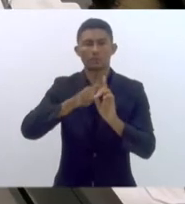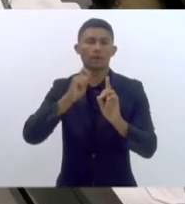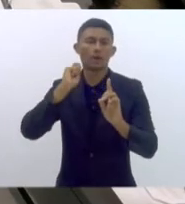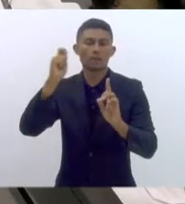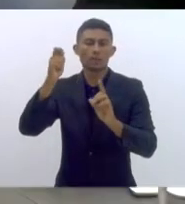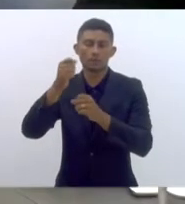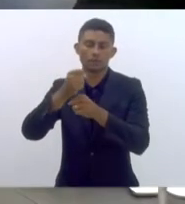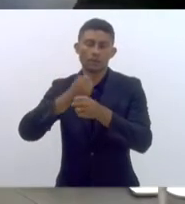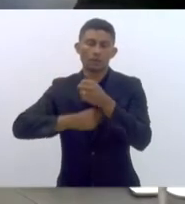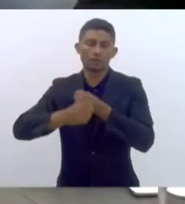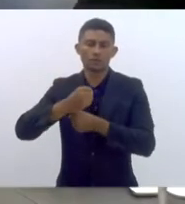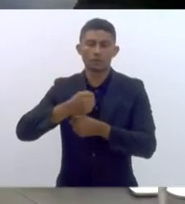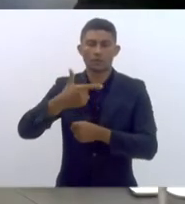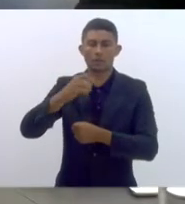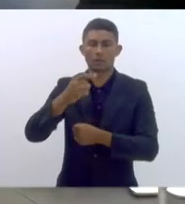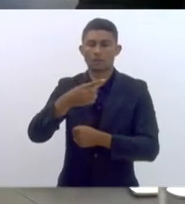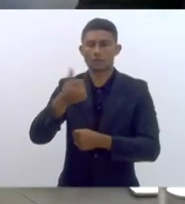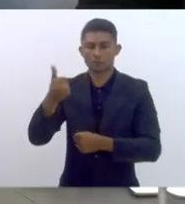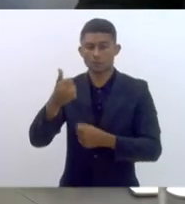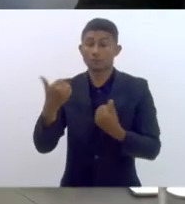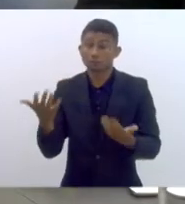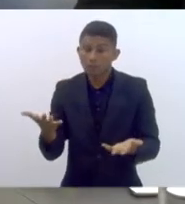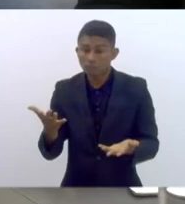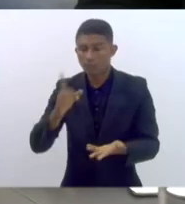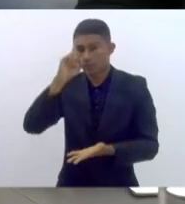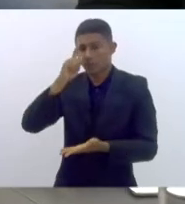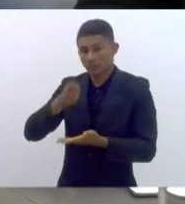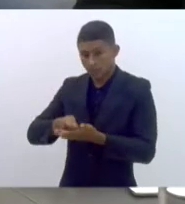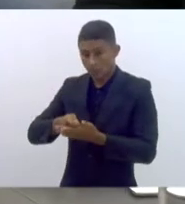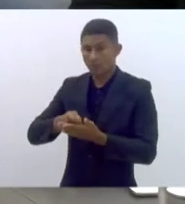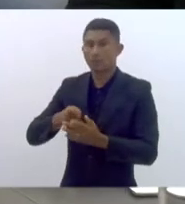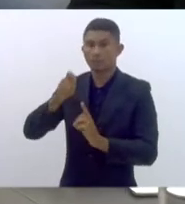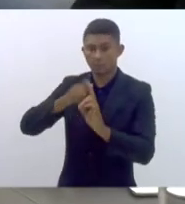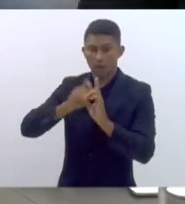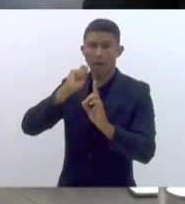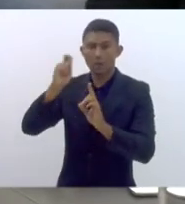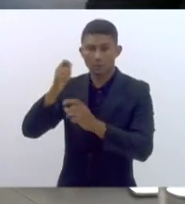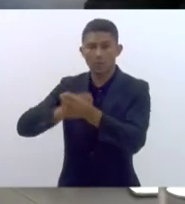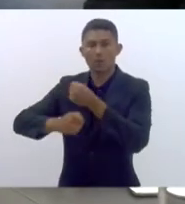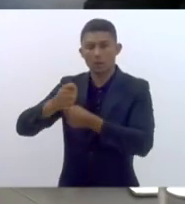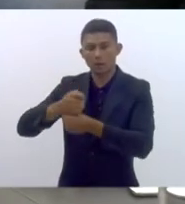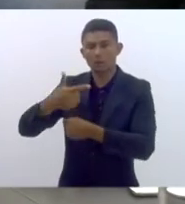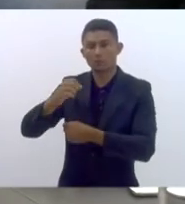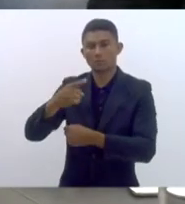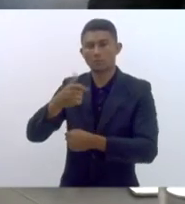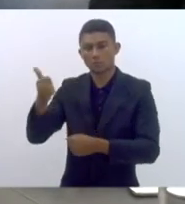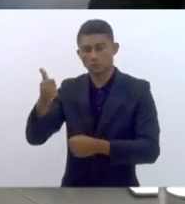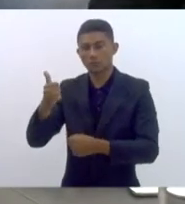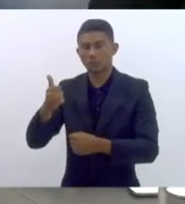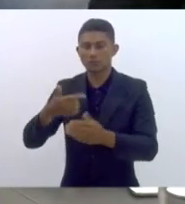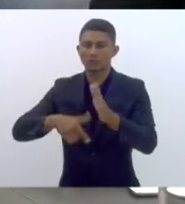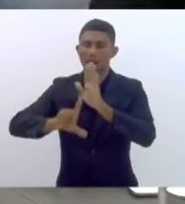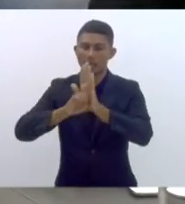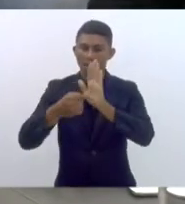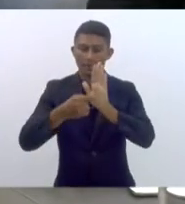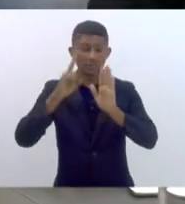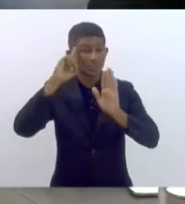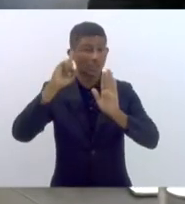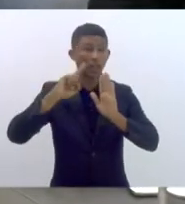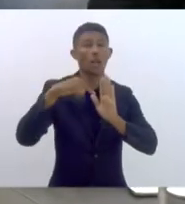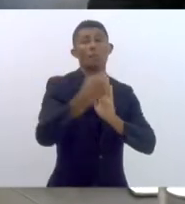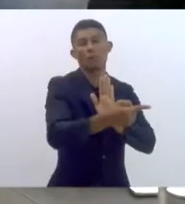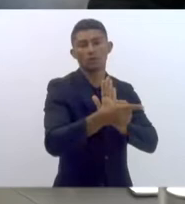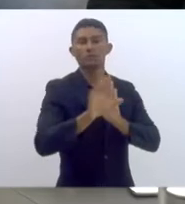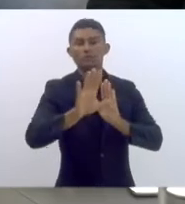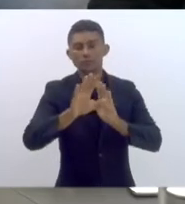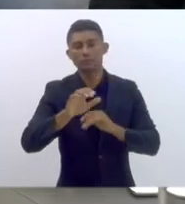abril de 2021. Apesar da liminar ser de abril de 2021, né, que é a data posterior do que está na lei, a ACO, que é a